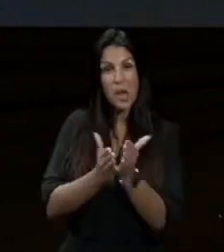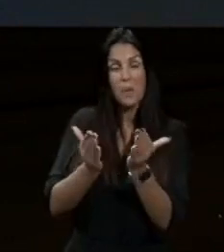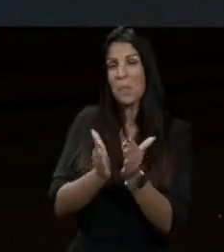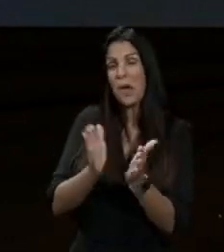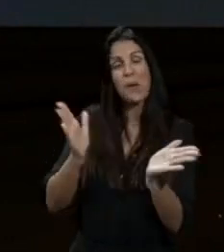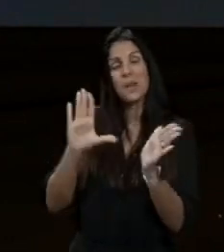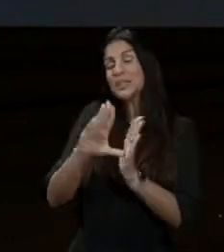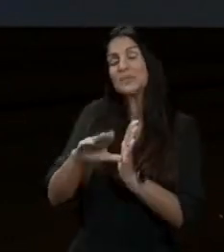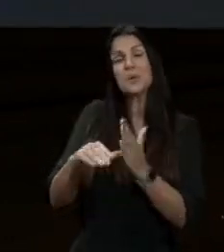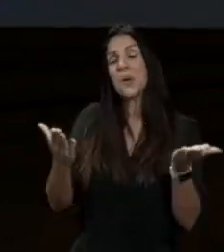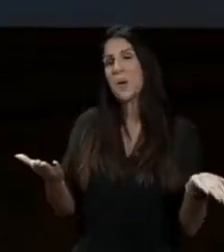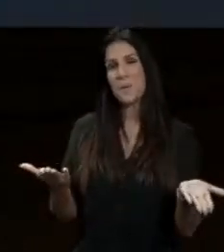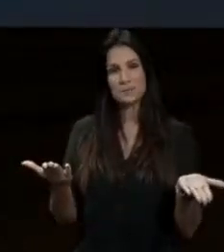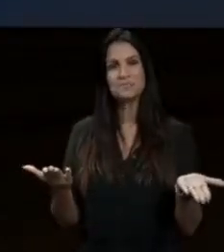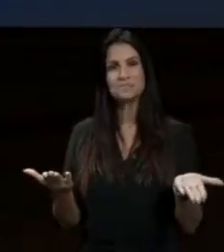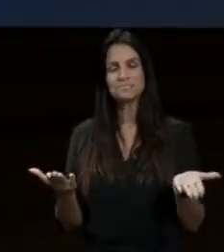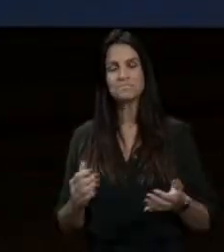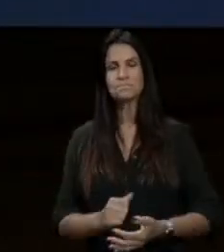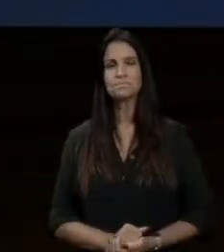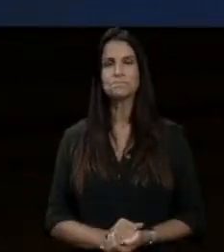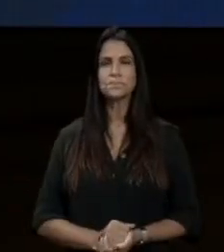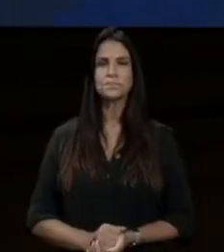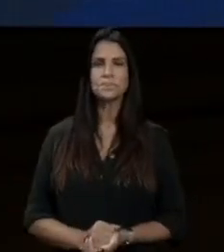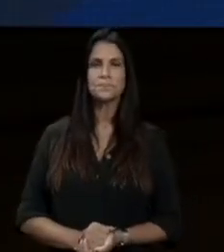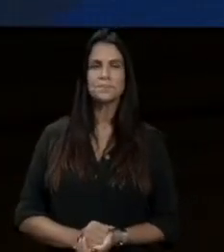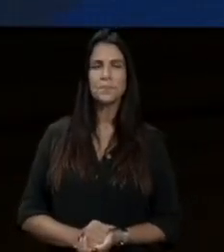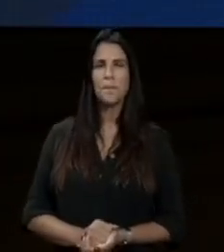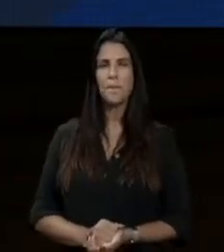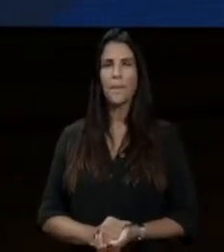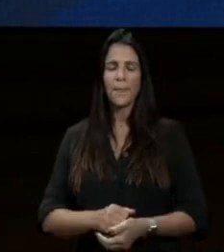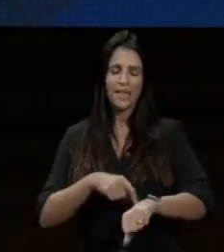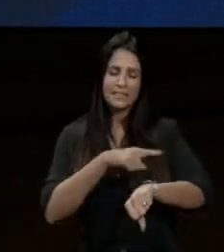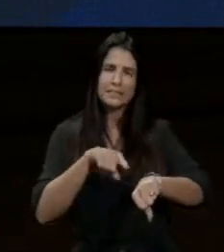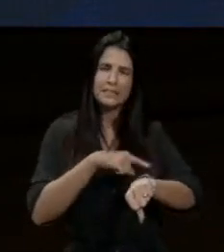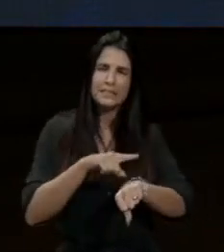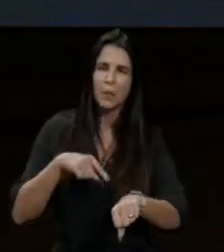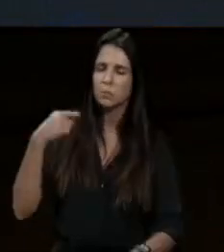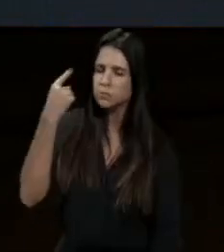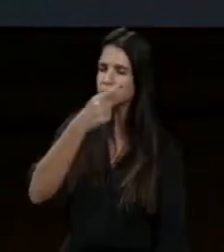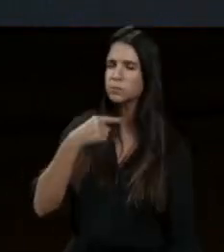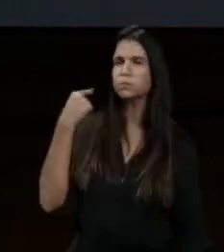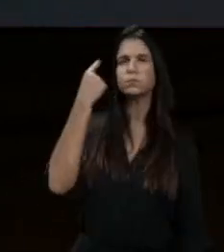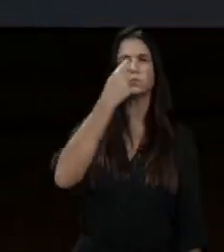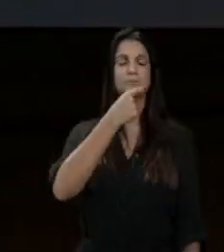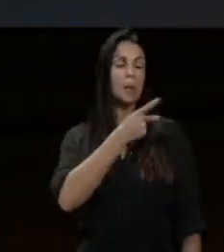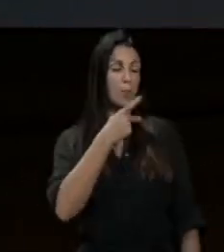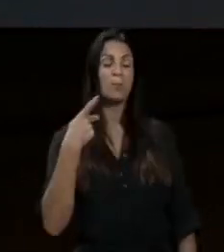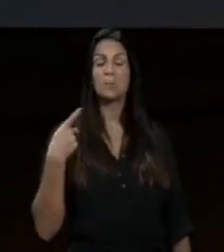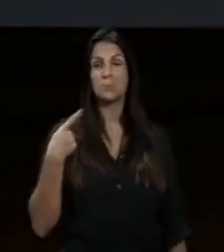tô de poesia nesse tempo todo e nesse tempo aqui também igrejas e pastores também